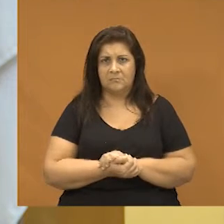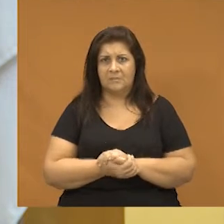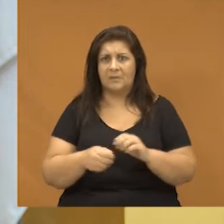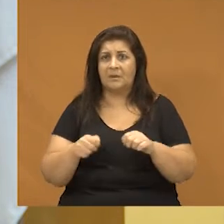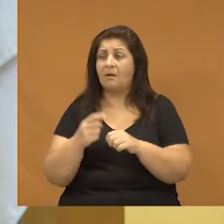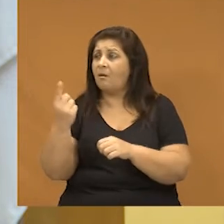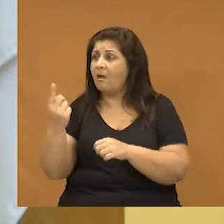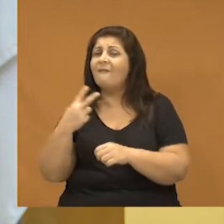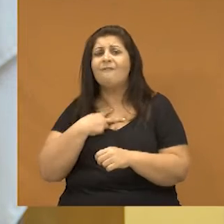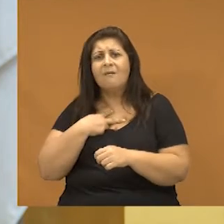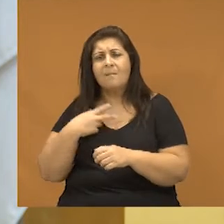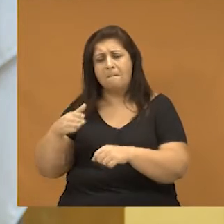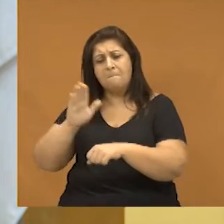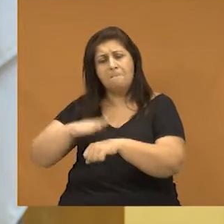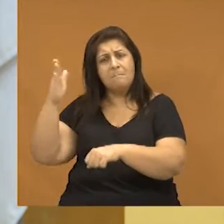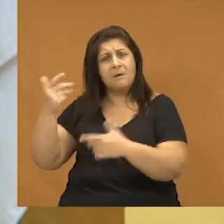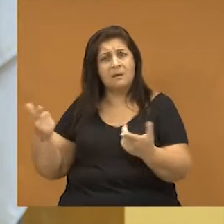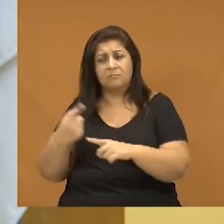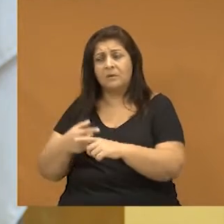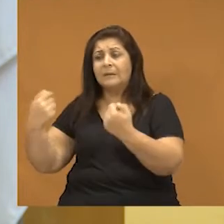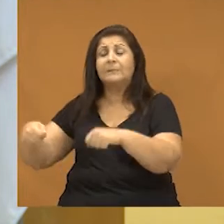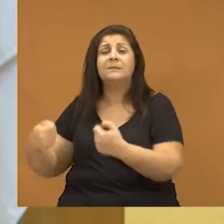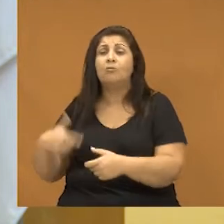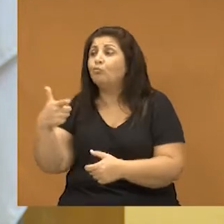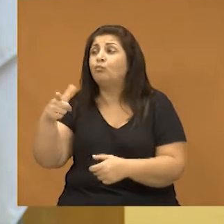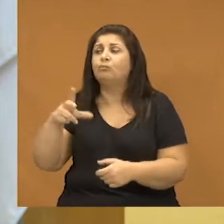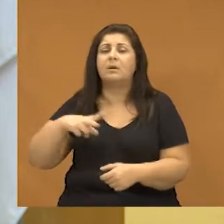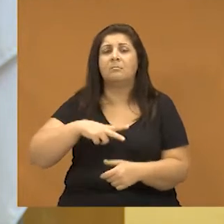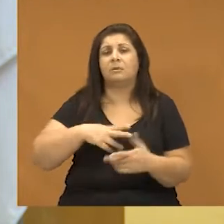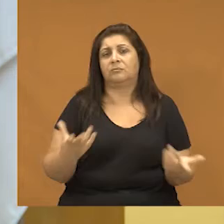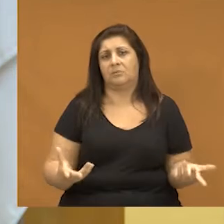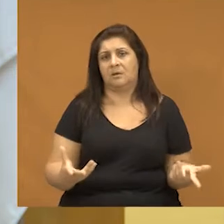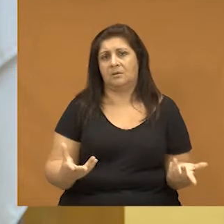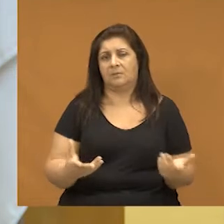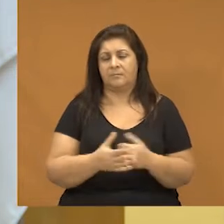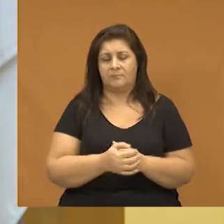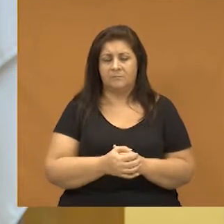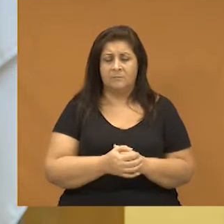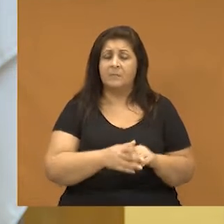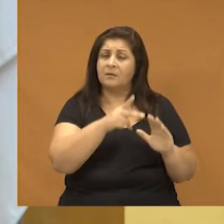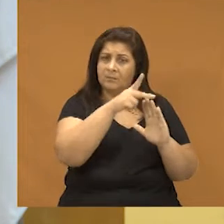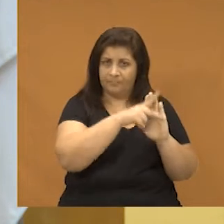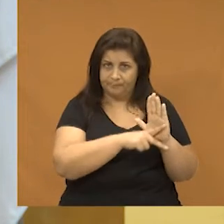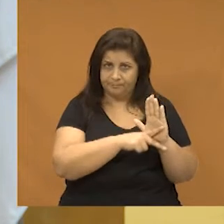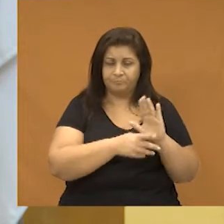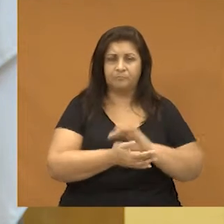uma vaga a mais para quem realmente precisa do serviço do SUS. Este